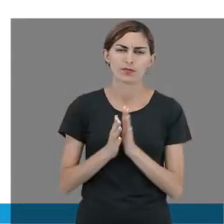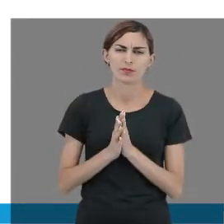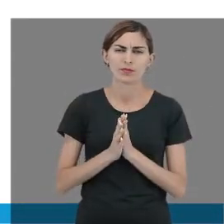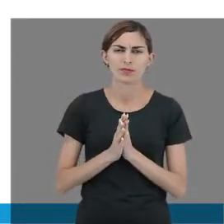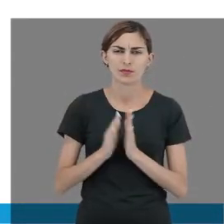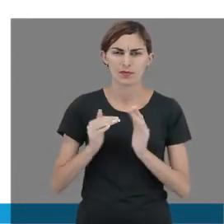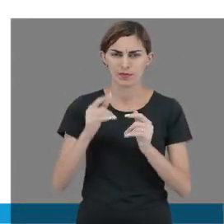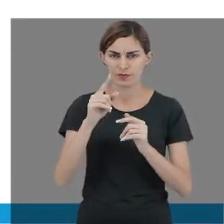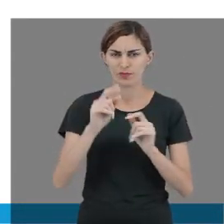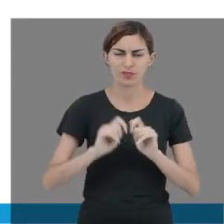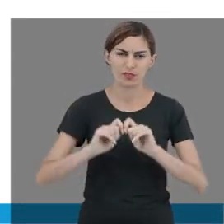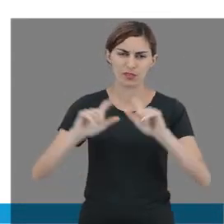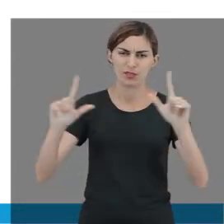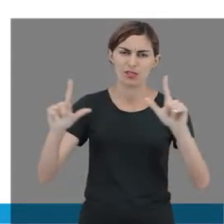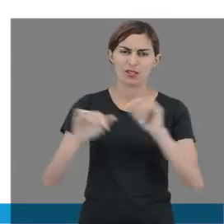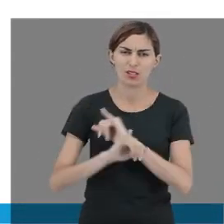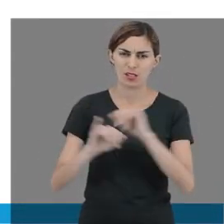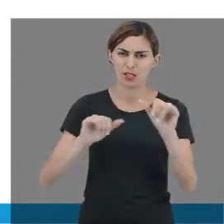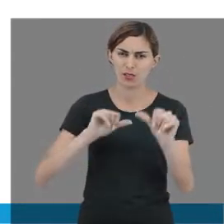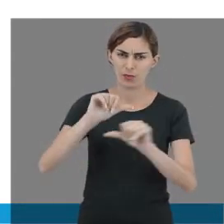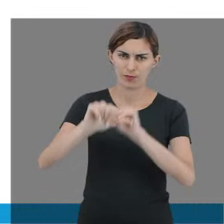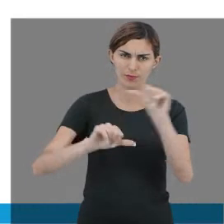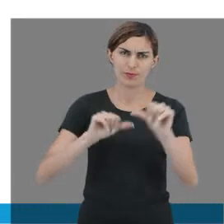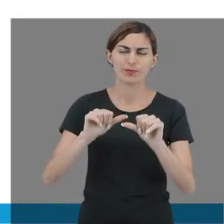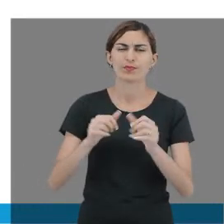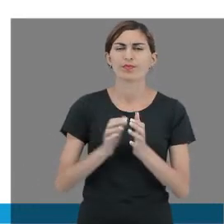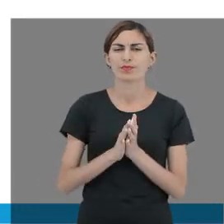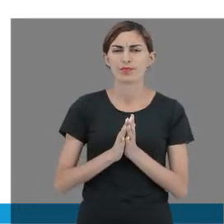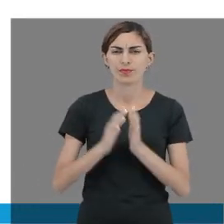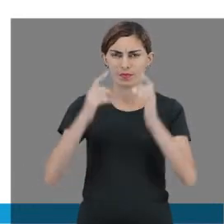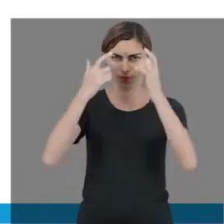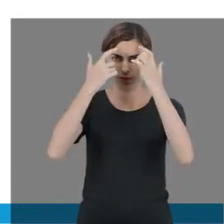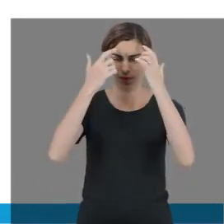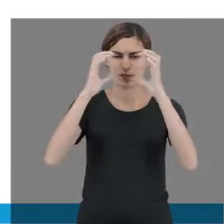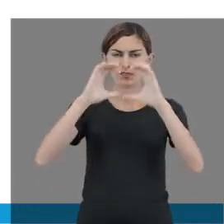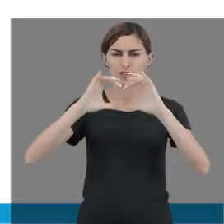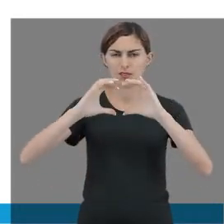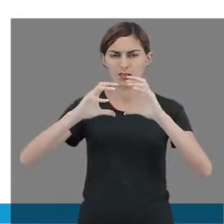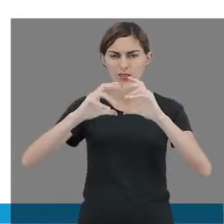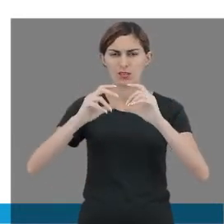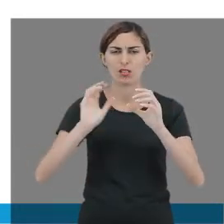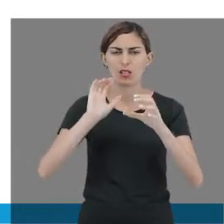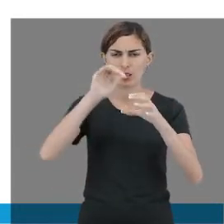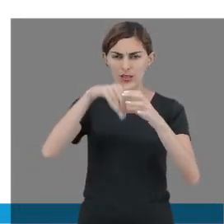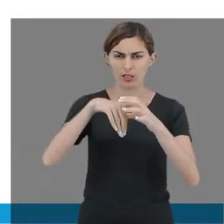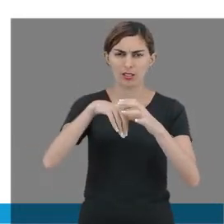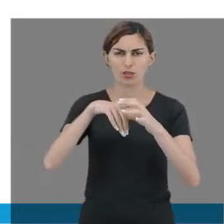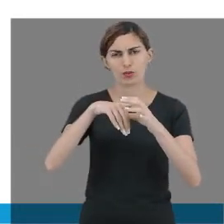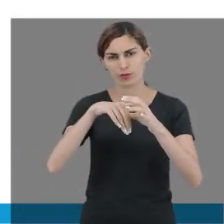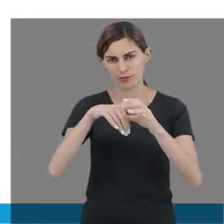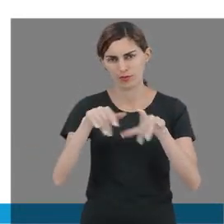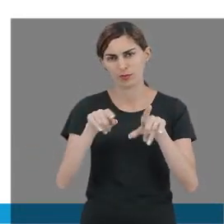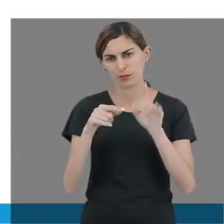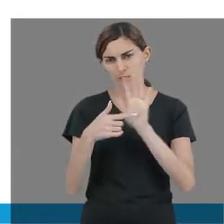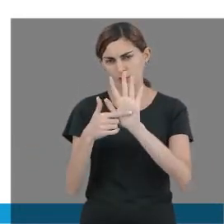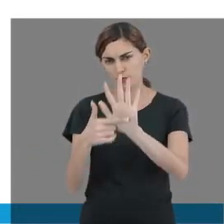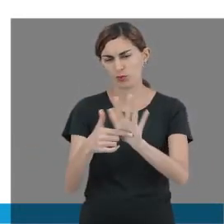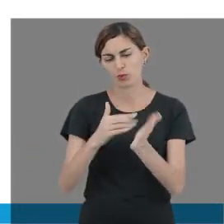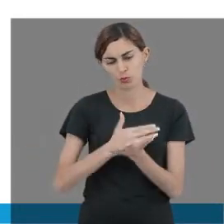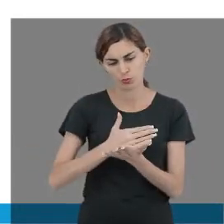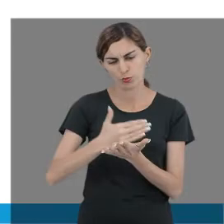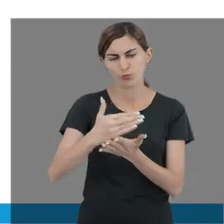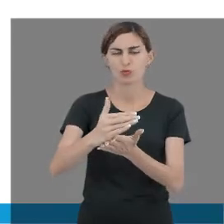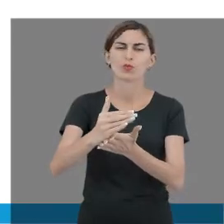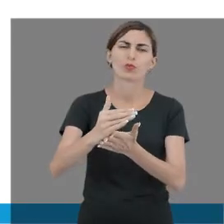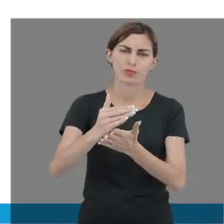mais rápido, são nas alterações que são extra-cerebral, na realidade. Então, além do cérebro, isso já desde a fase inicial a gente viu, isso